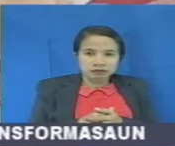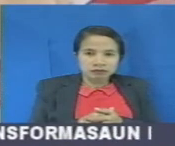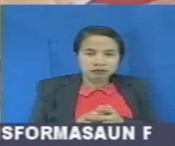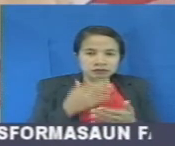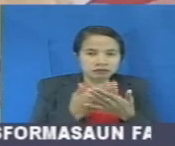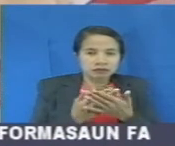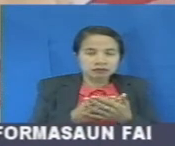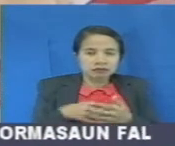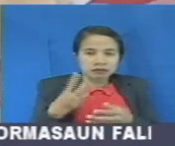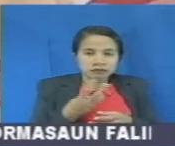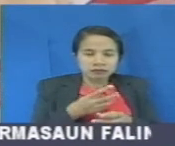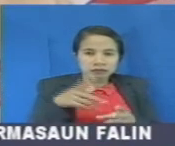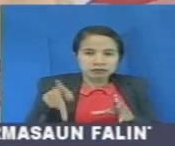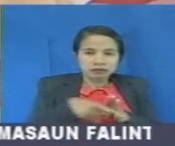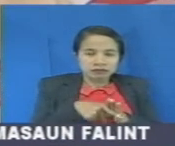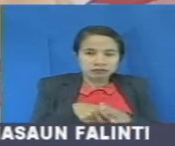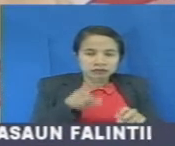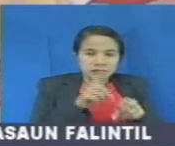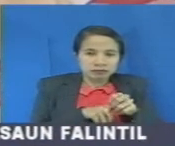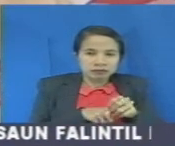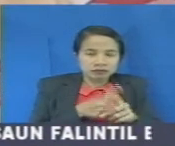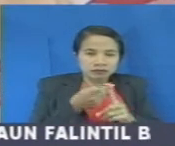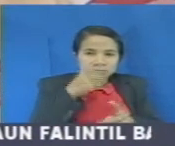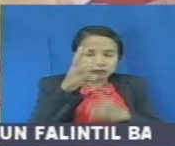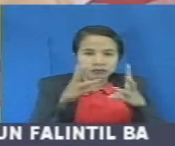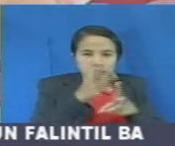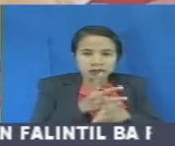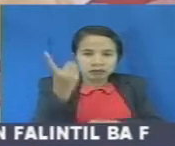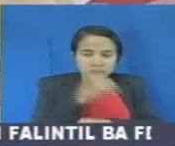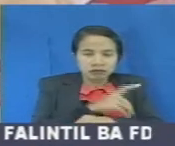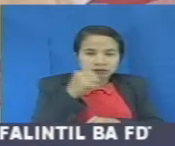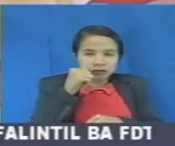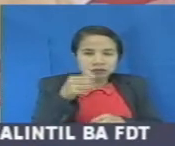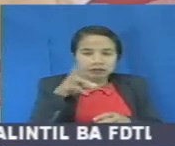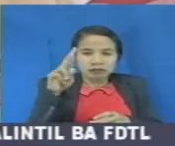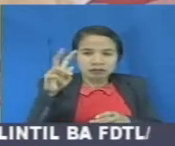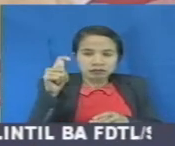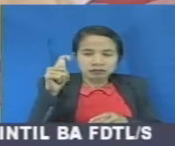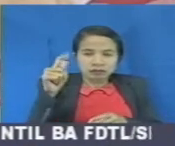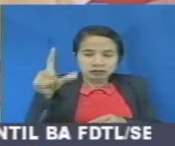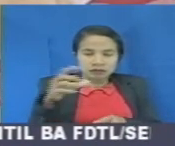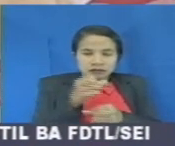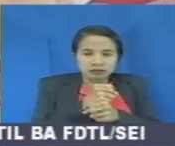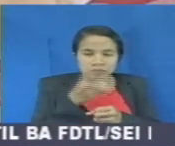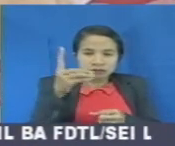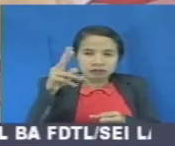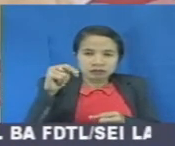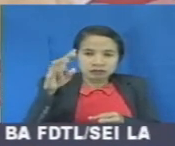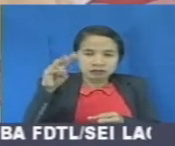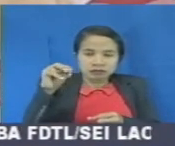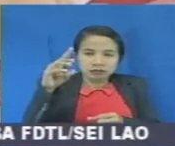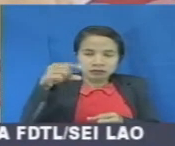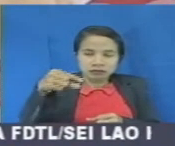Diek Malksira turmai ita ba kompanya Previzaun Tempo husi mundu balorong abang yen. Debe RTTL rekole husi direksaun nasional